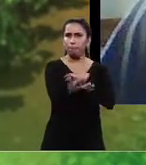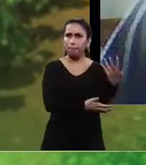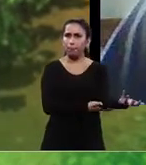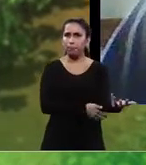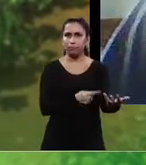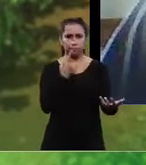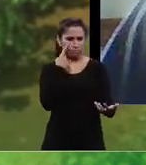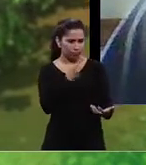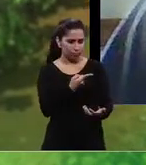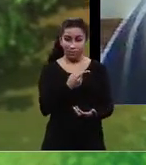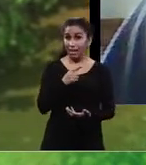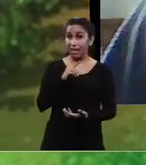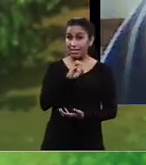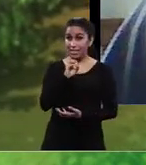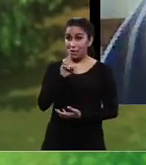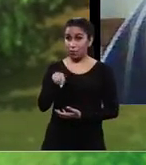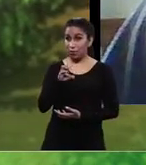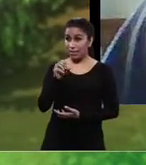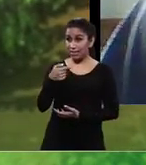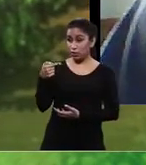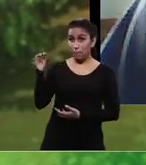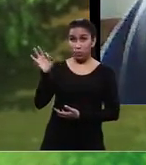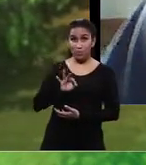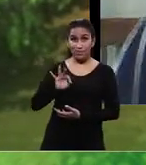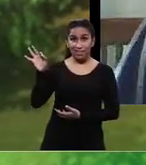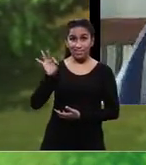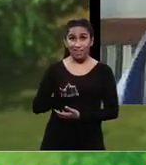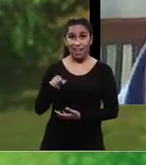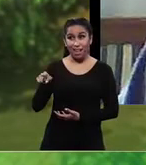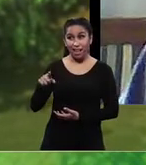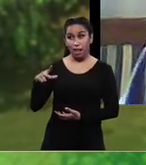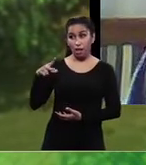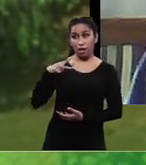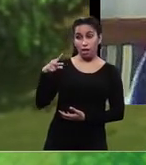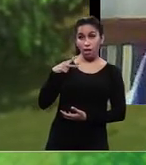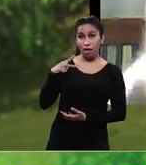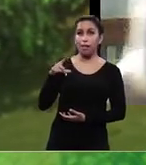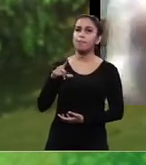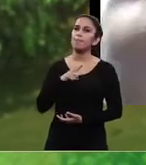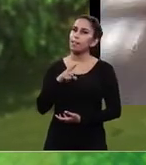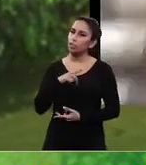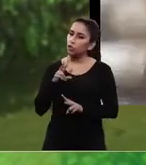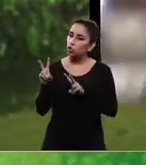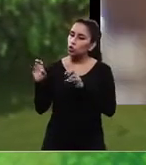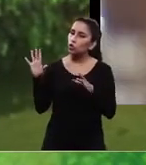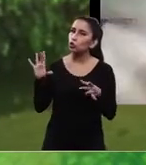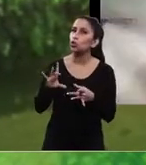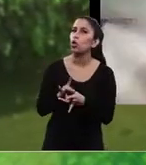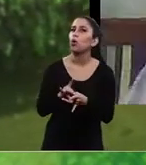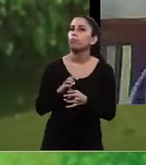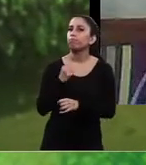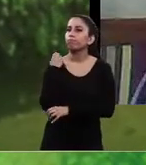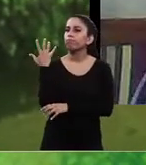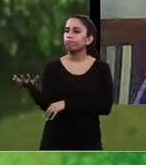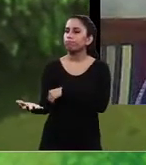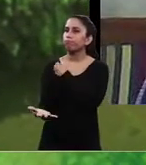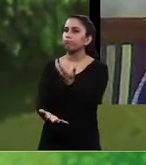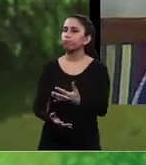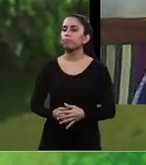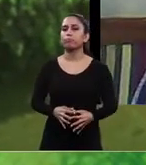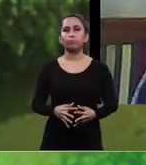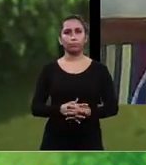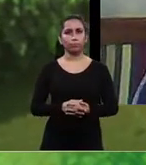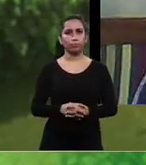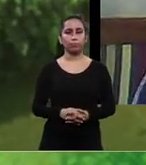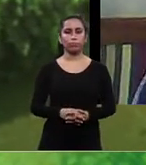0,7% das propriedades declaradas no CAR tem alguma questão de desmatamento. Aonde está o plano de